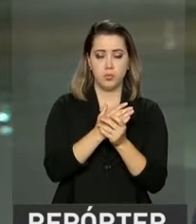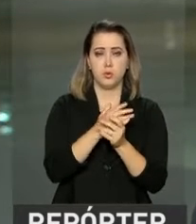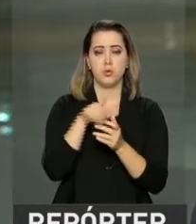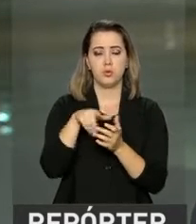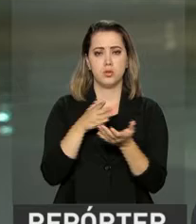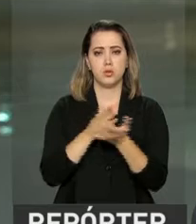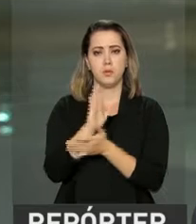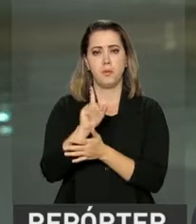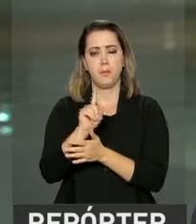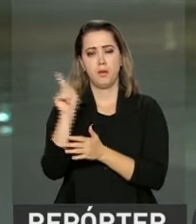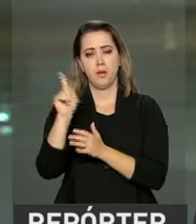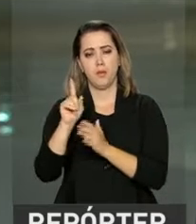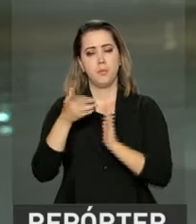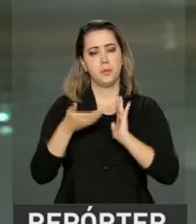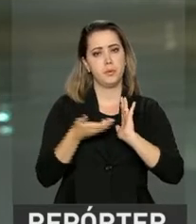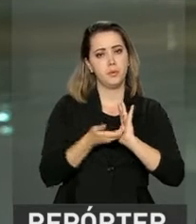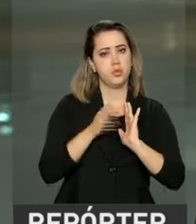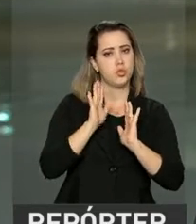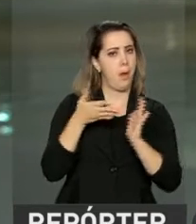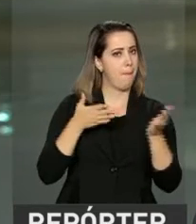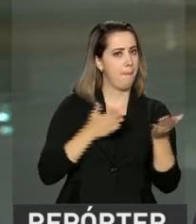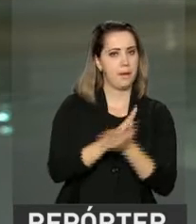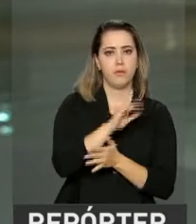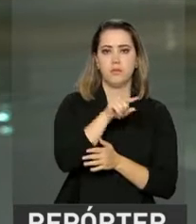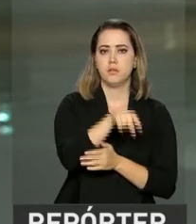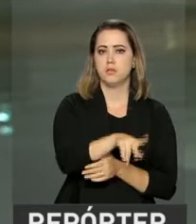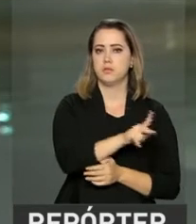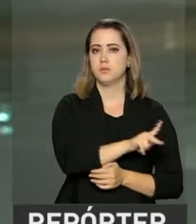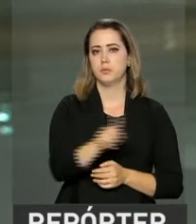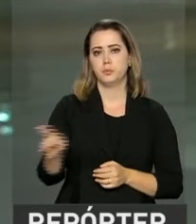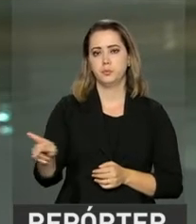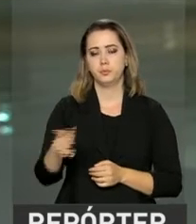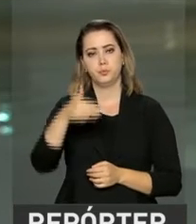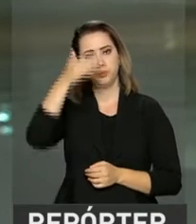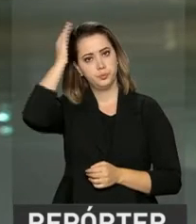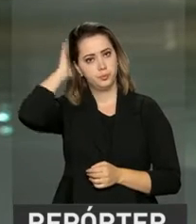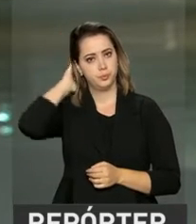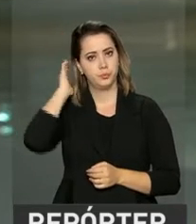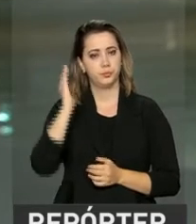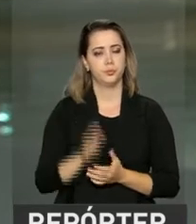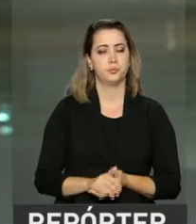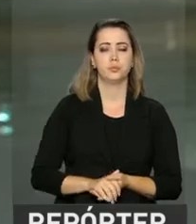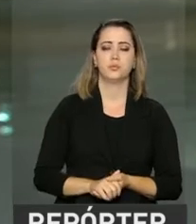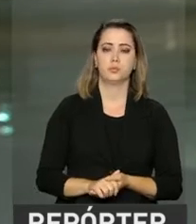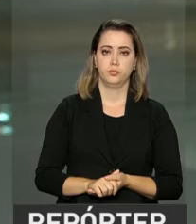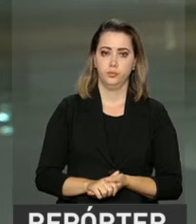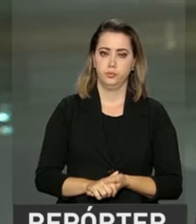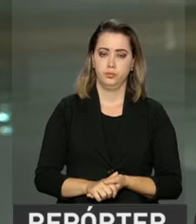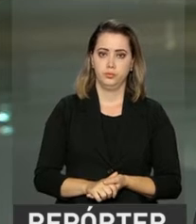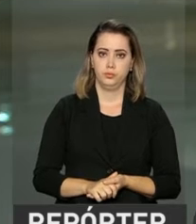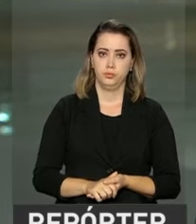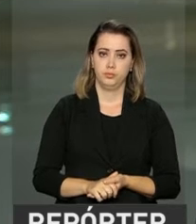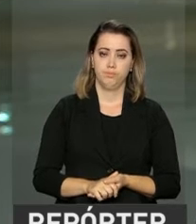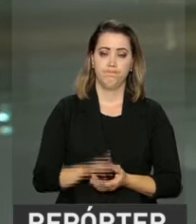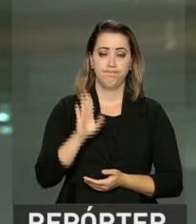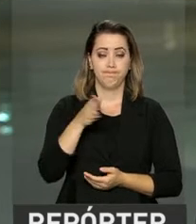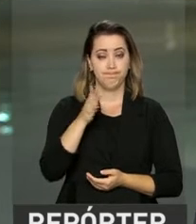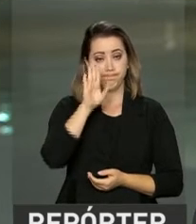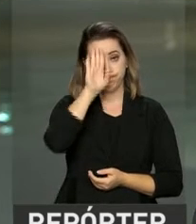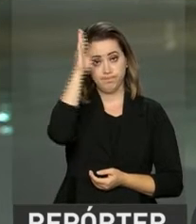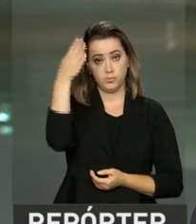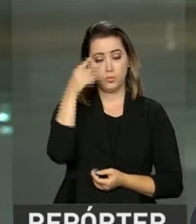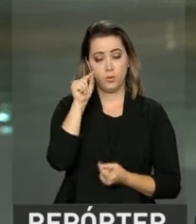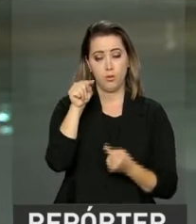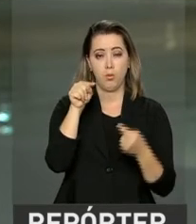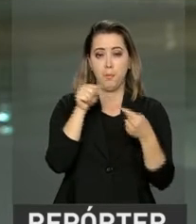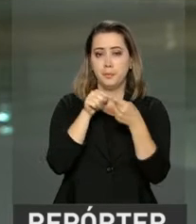na câmara ele segue aqui para a sanção do presidente michel temer o ponto principal do projeto que